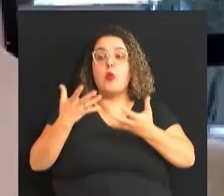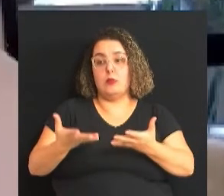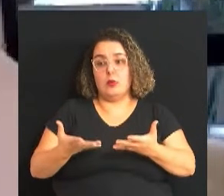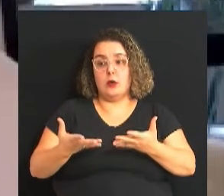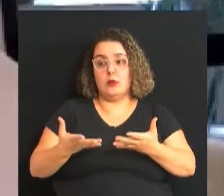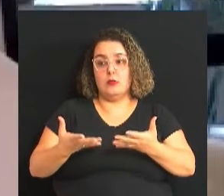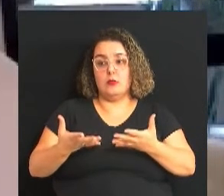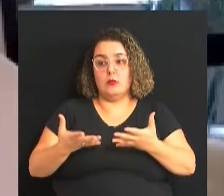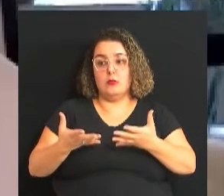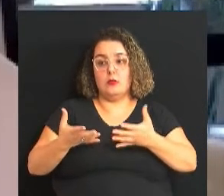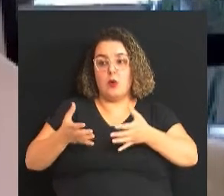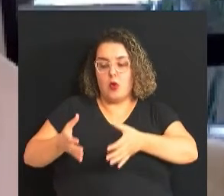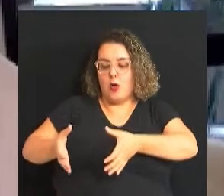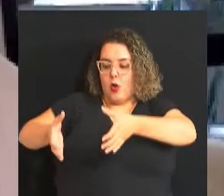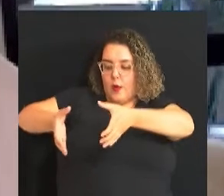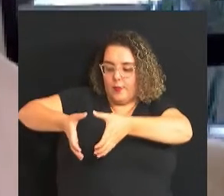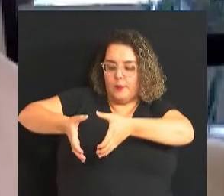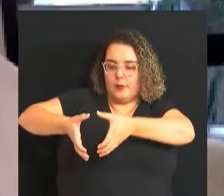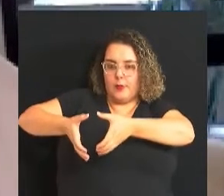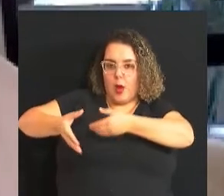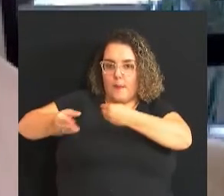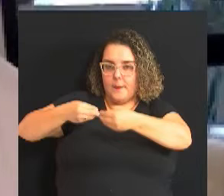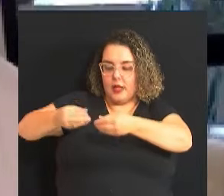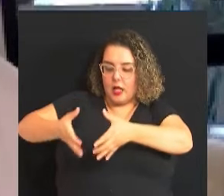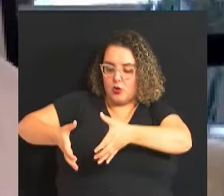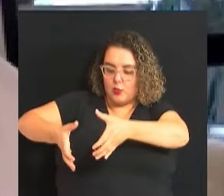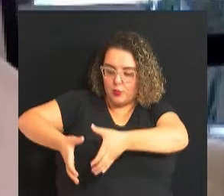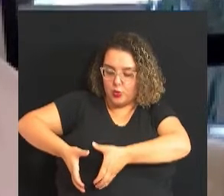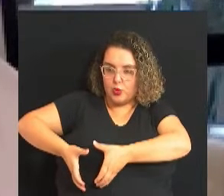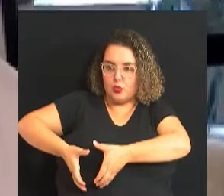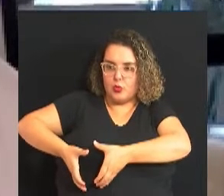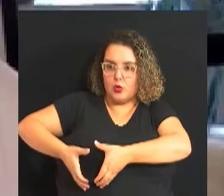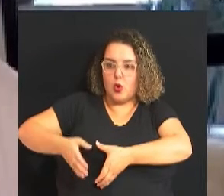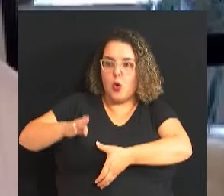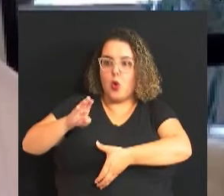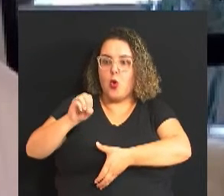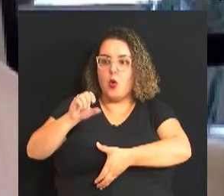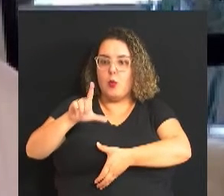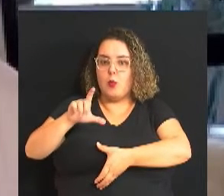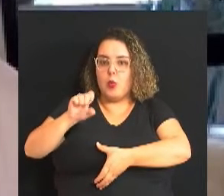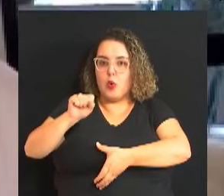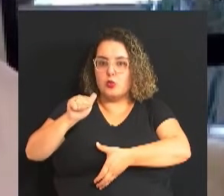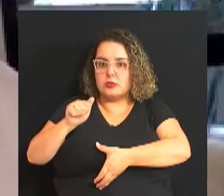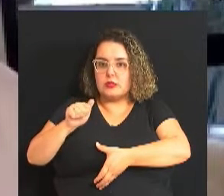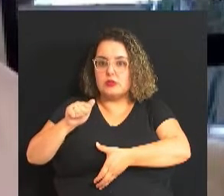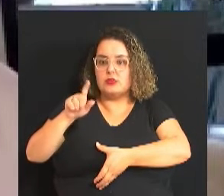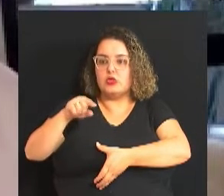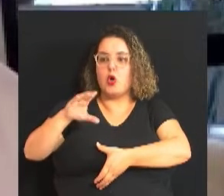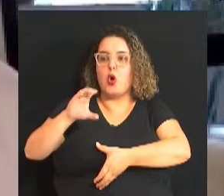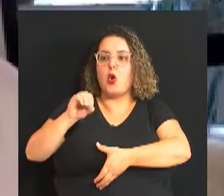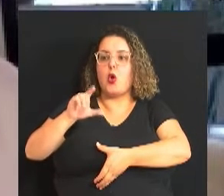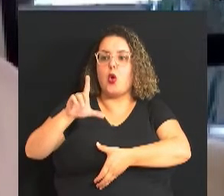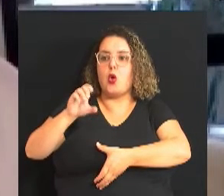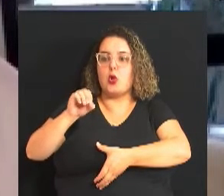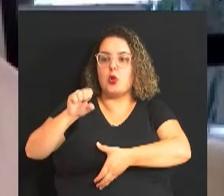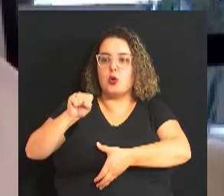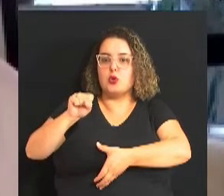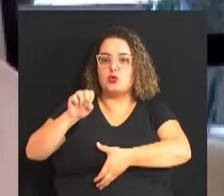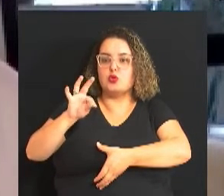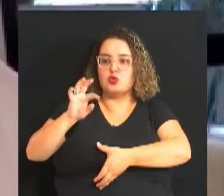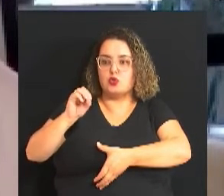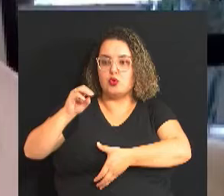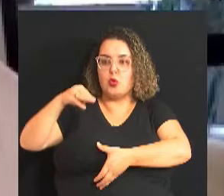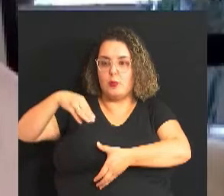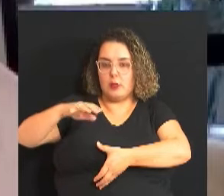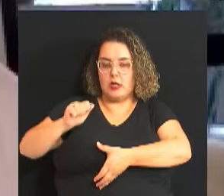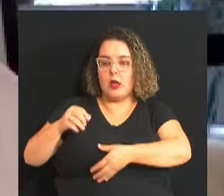acopla uma bolsa plástica, que se chama bolsa de colostomia, ela tem um colante e ela tem um